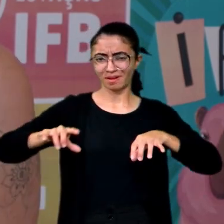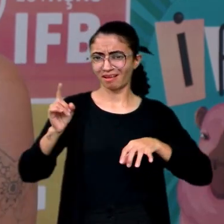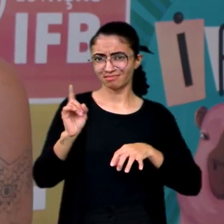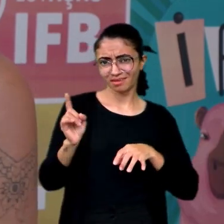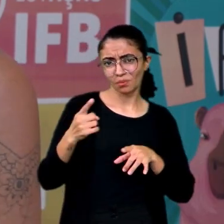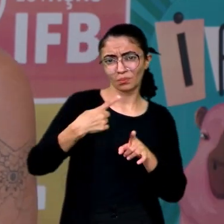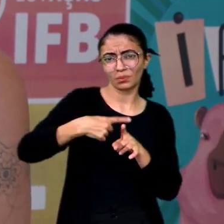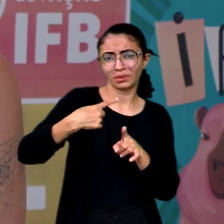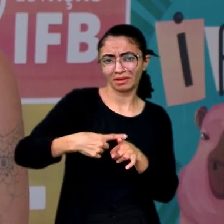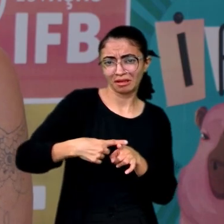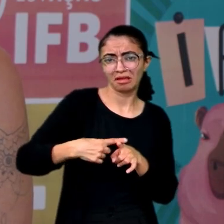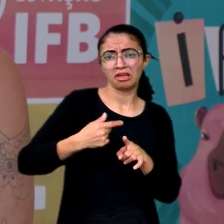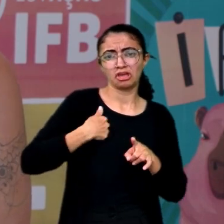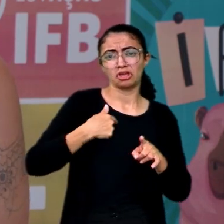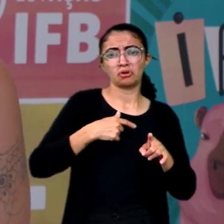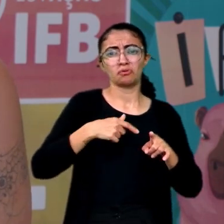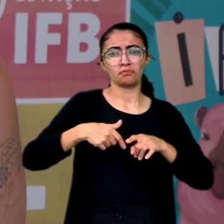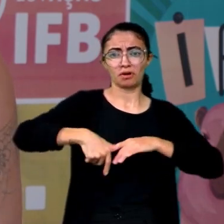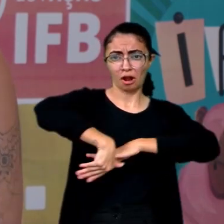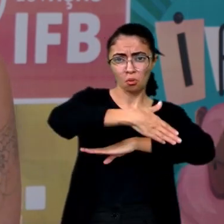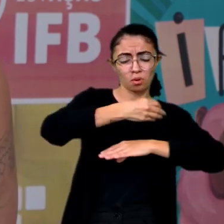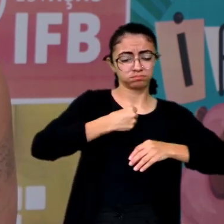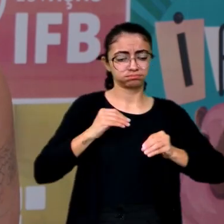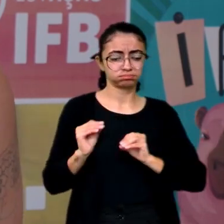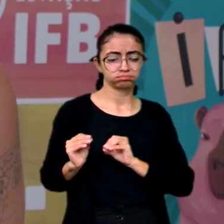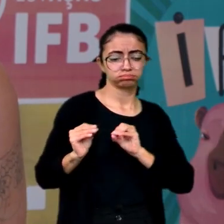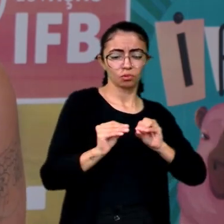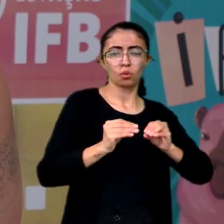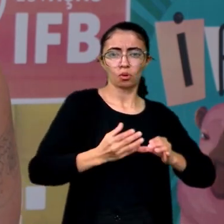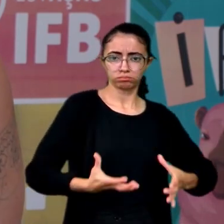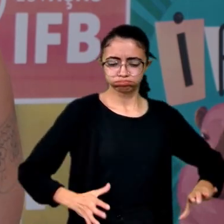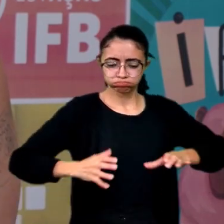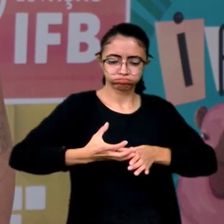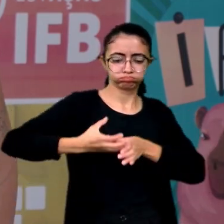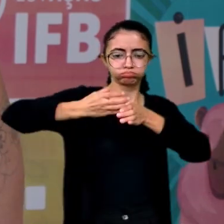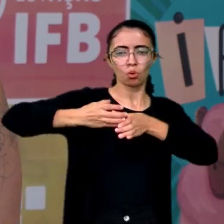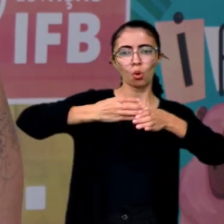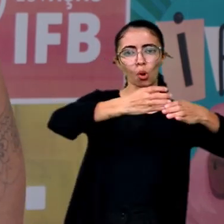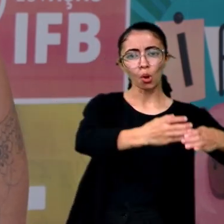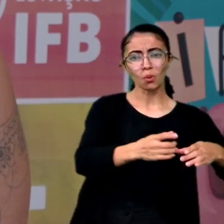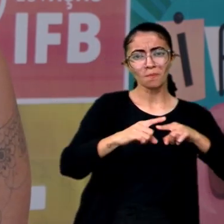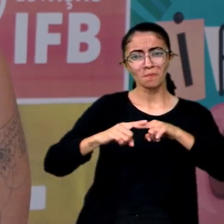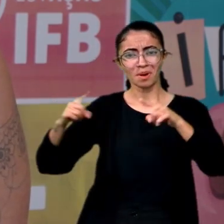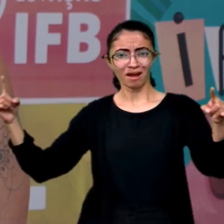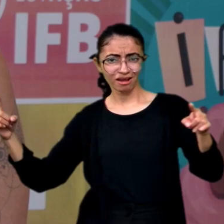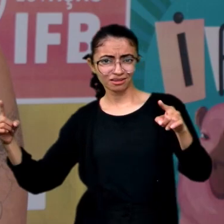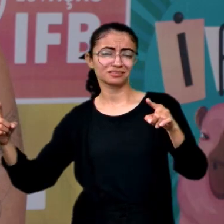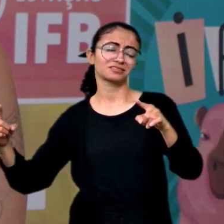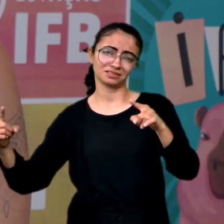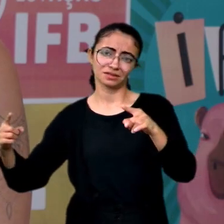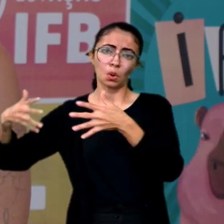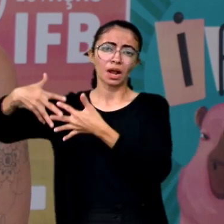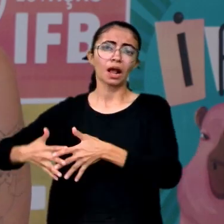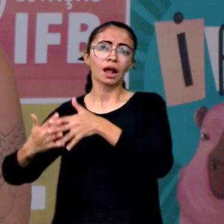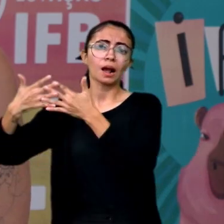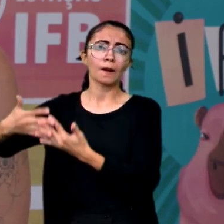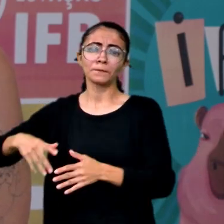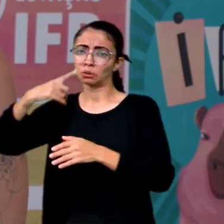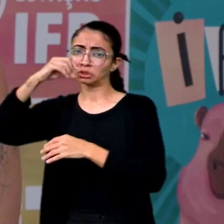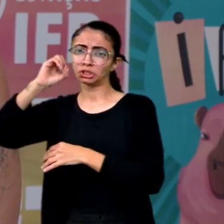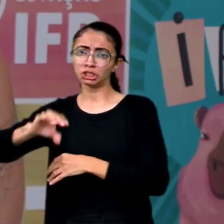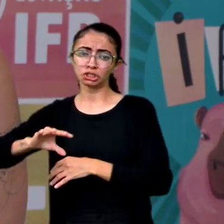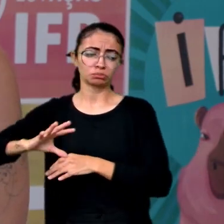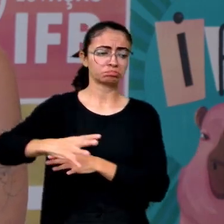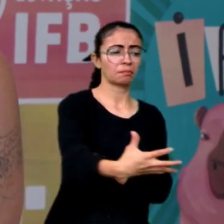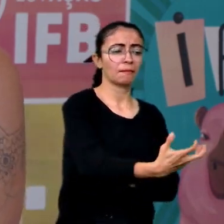no mesmo lugar. Entendeu? E eles têm razão. Mas, então, a gente tem que ensinar a separar